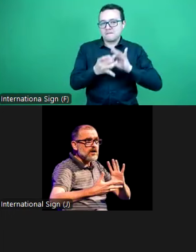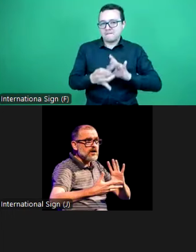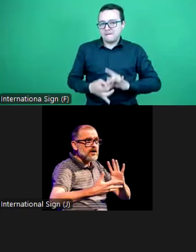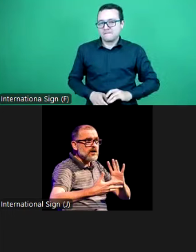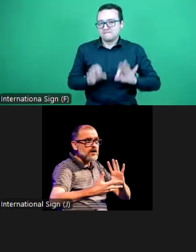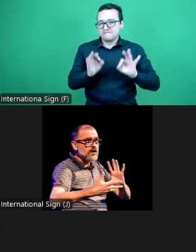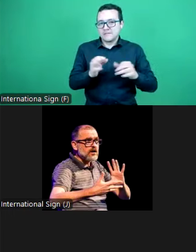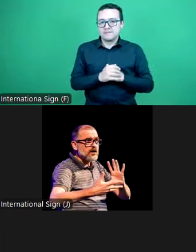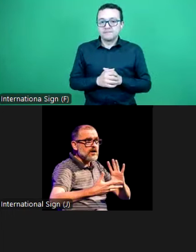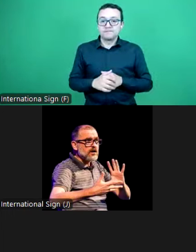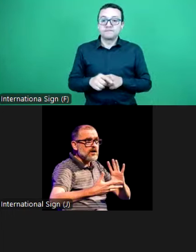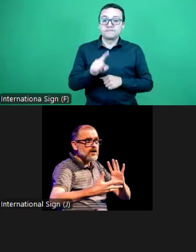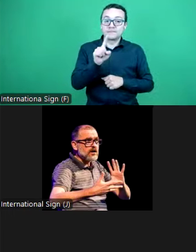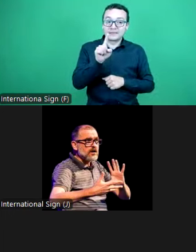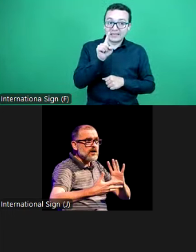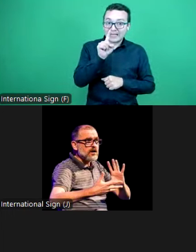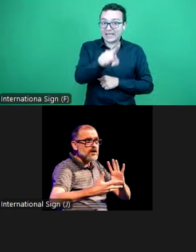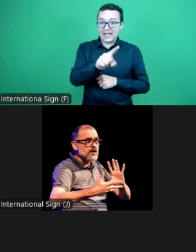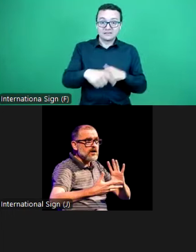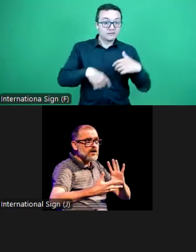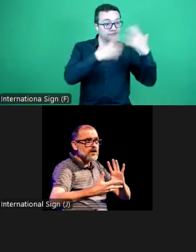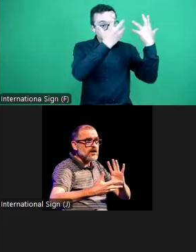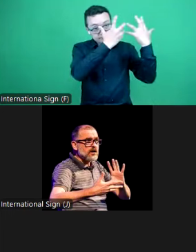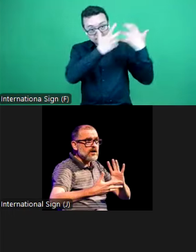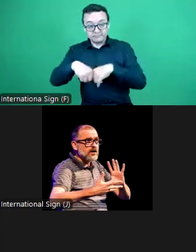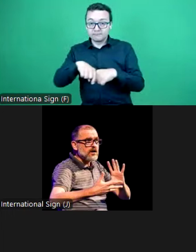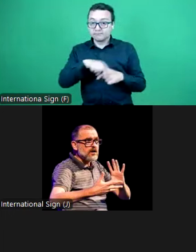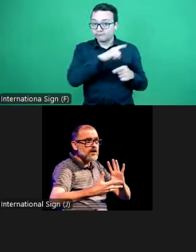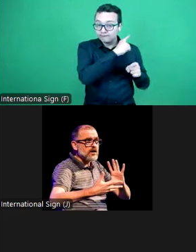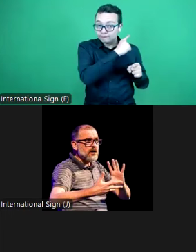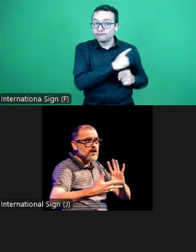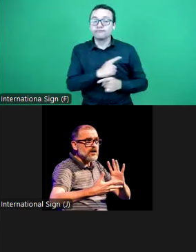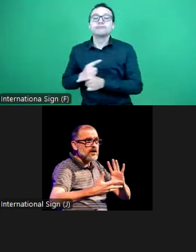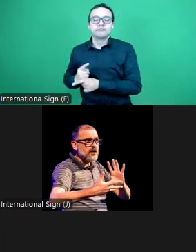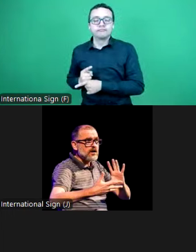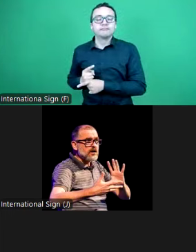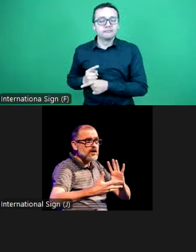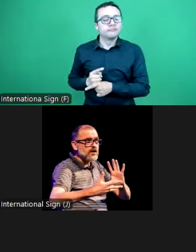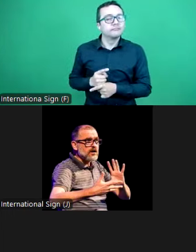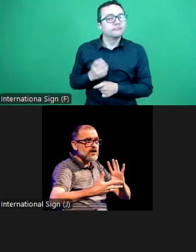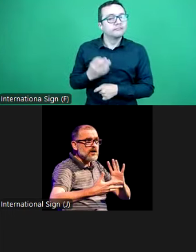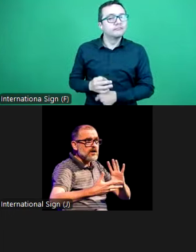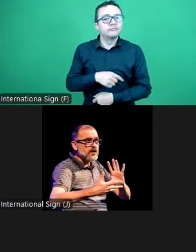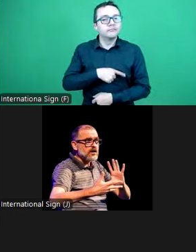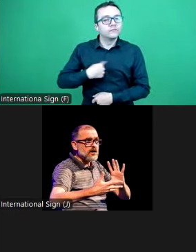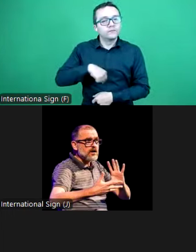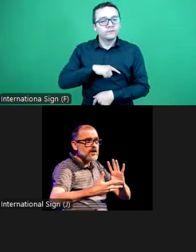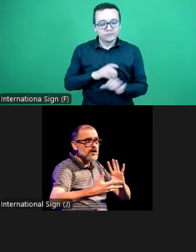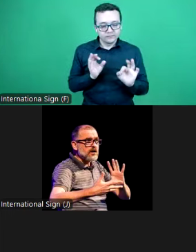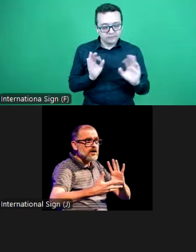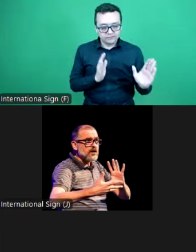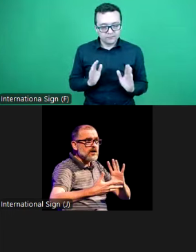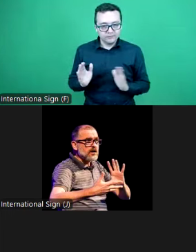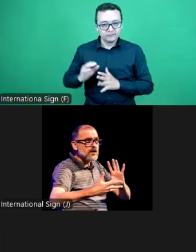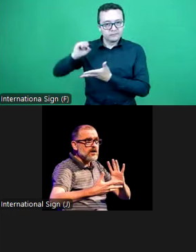Para que a gente faça isso, nós estamos reservando um grande aporte orçamentário para o ano de 2025 e estamos, nesse